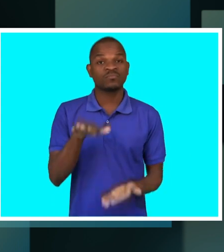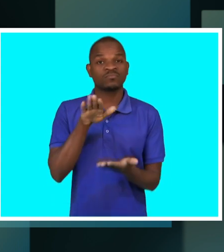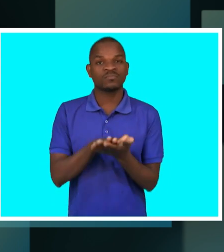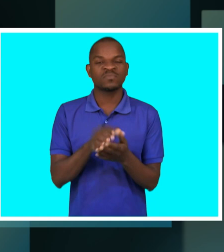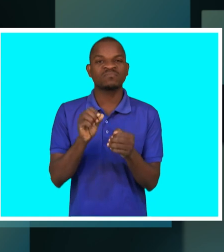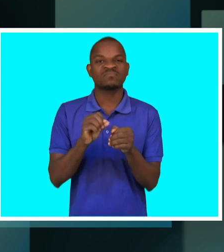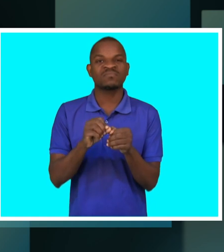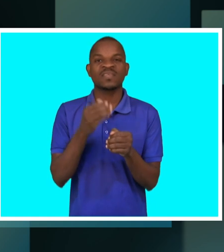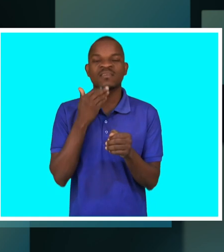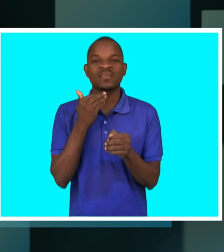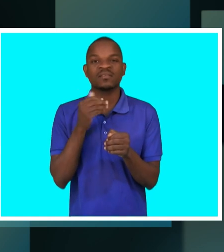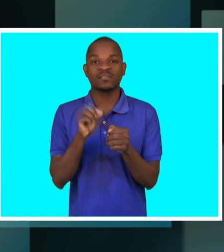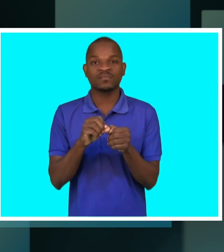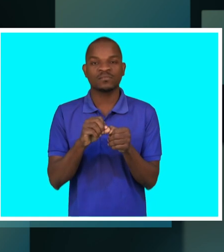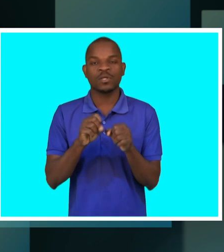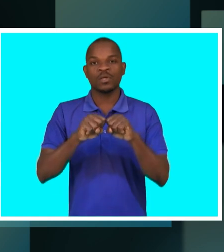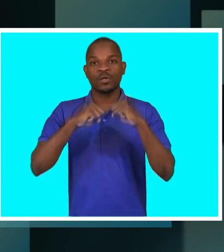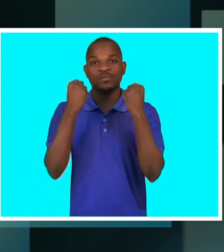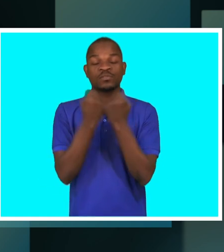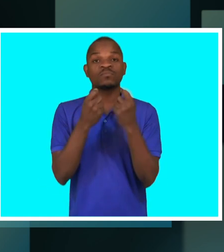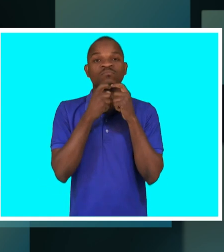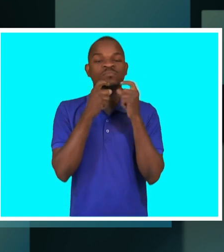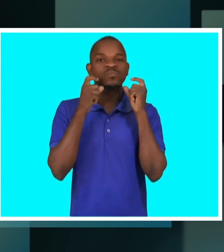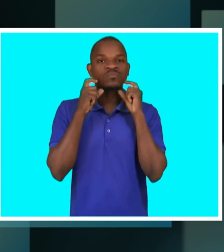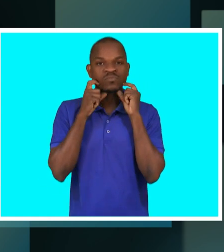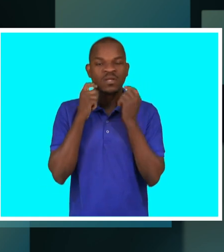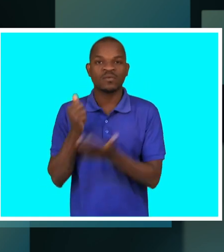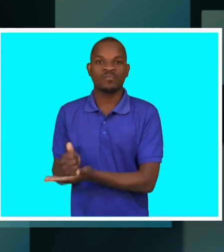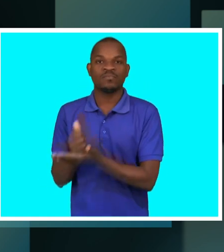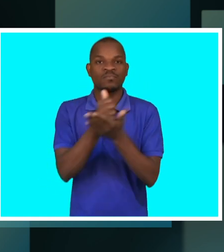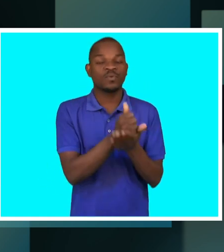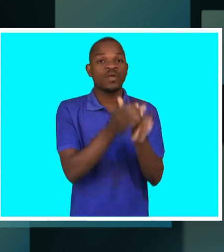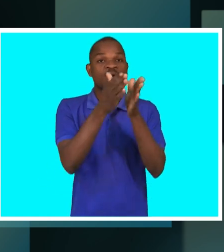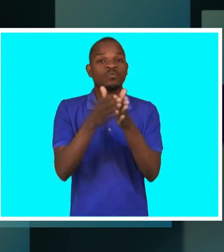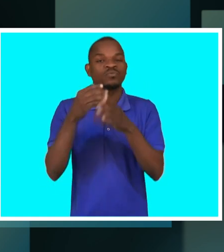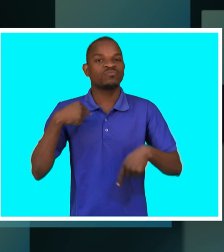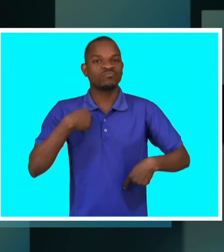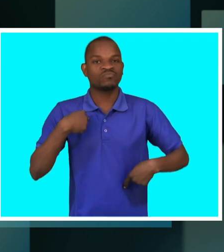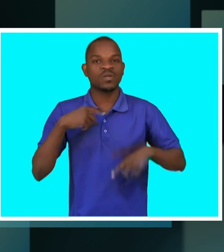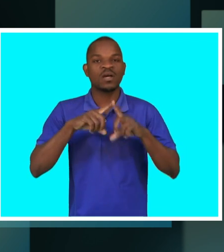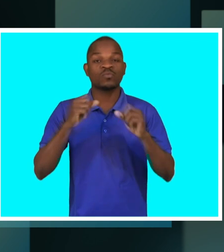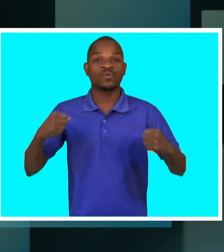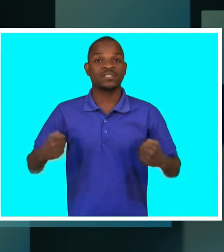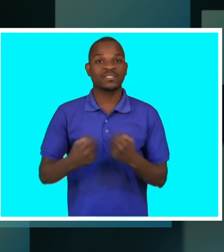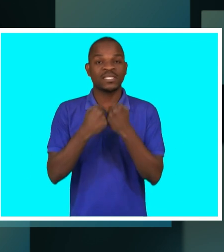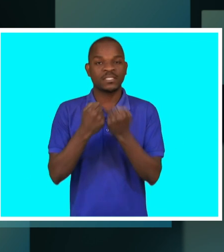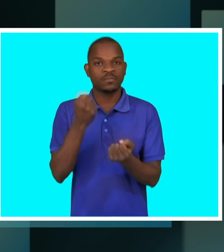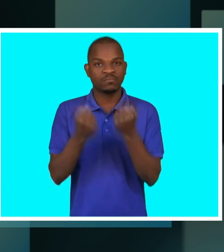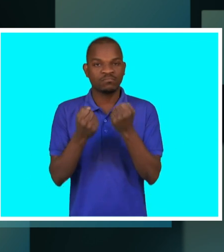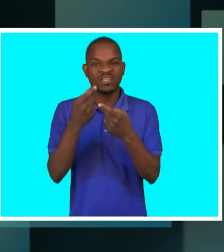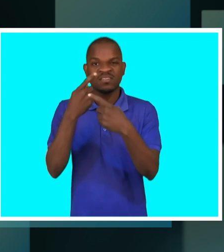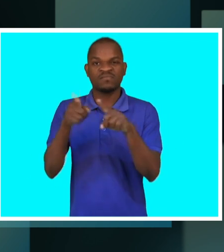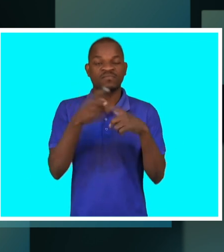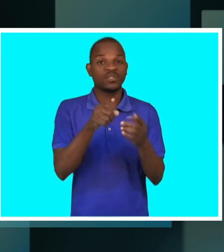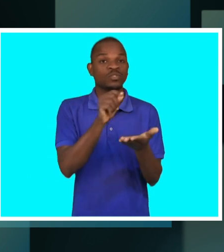está a ser desenvolvida pela Amovirum, a Associação Moçambicana de Apoio a Vítimas de Acidentes de Aviação em